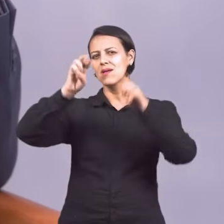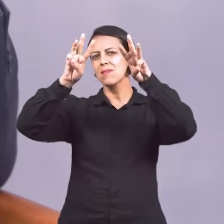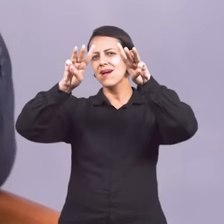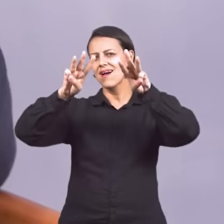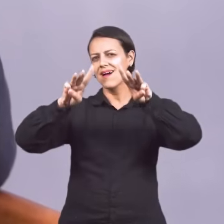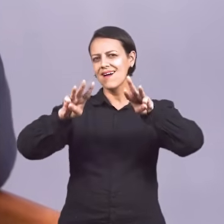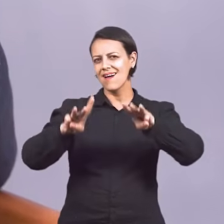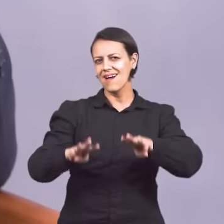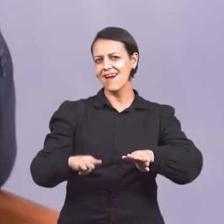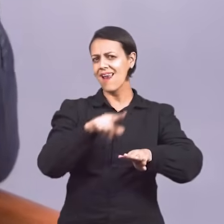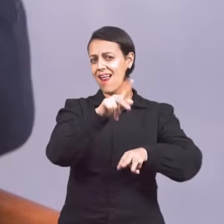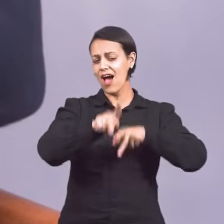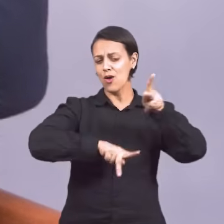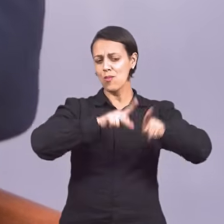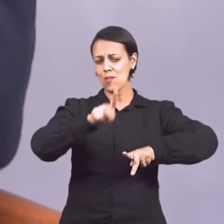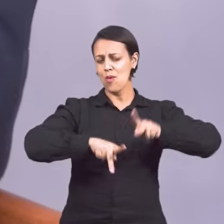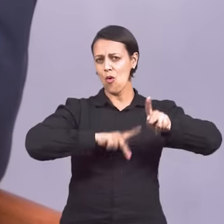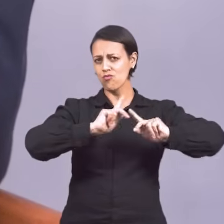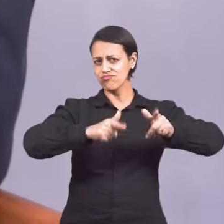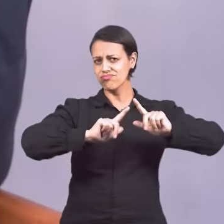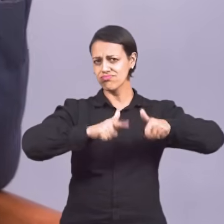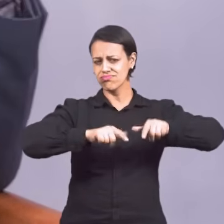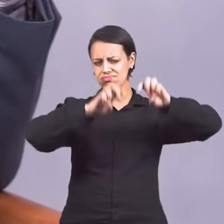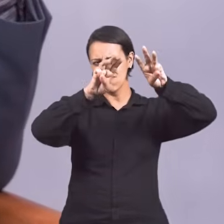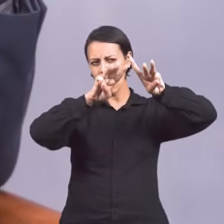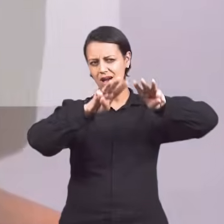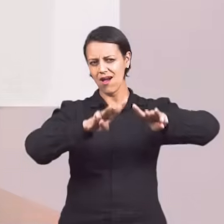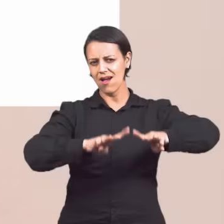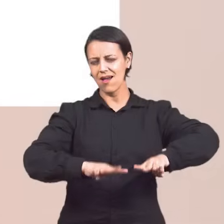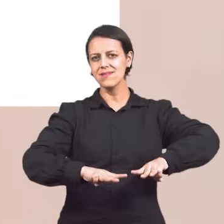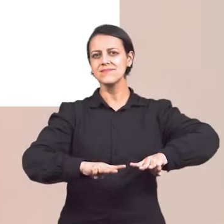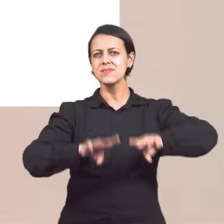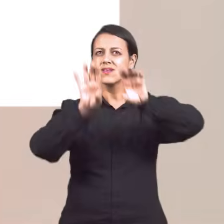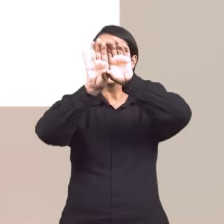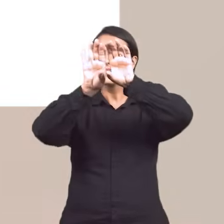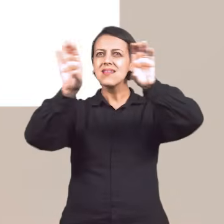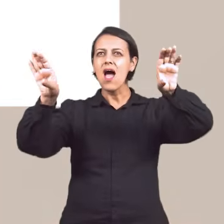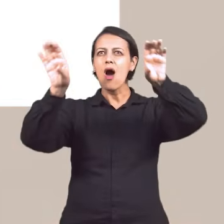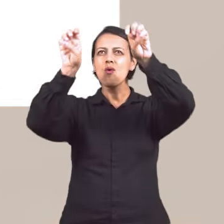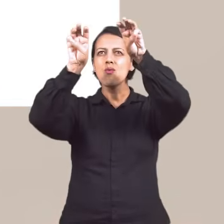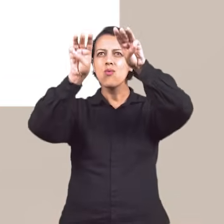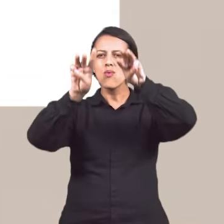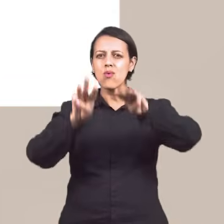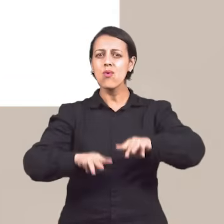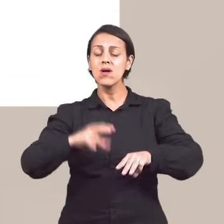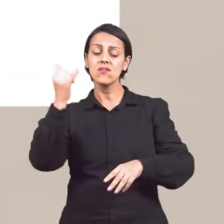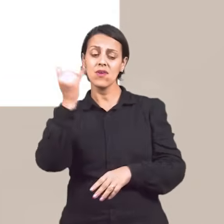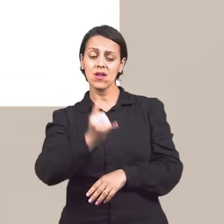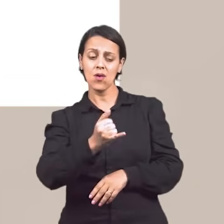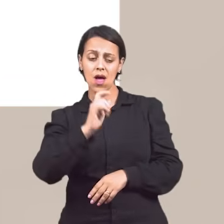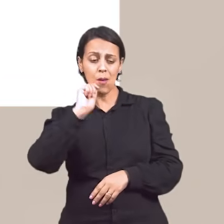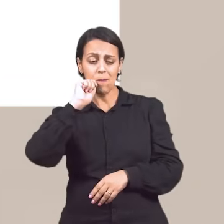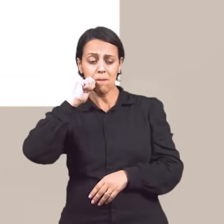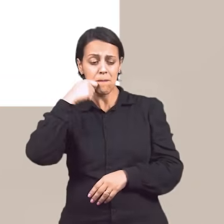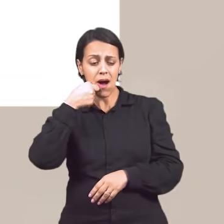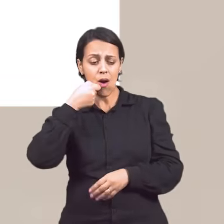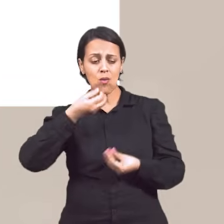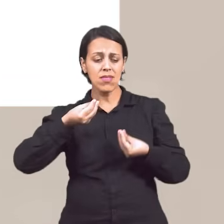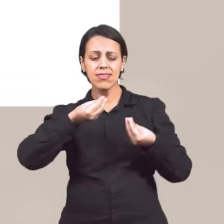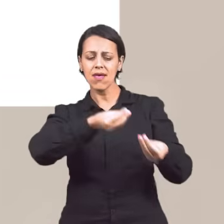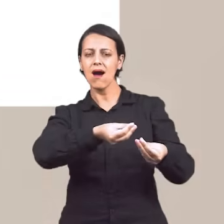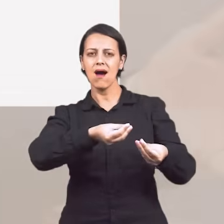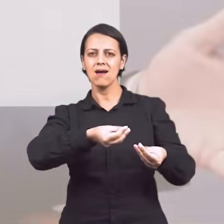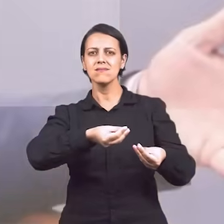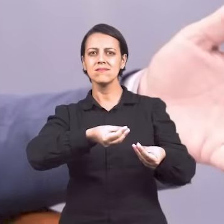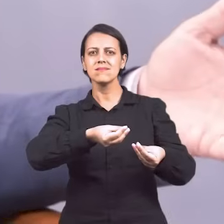O maná, ele descia do céu e Deus disse assim, esse é o pão que vos dou, né? O pão que desce do céu que vos